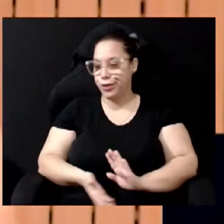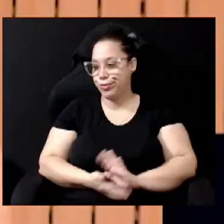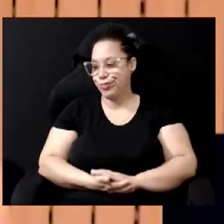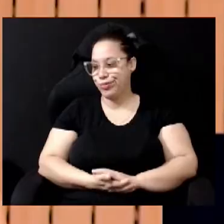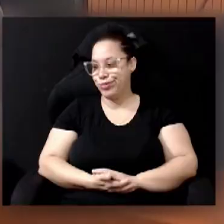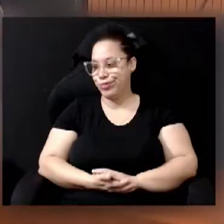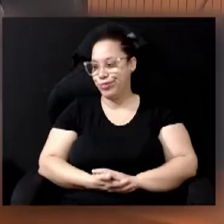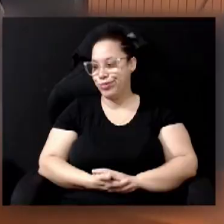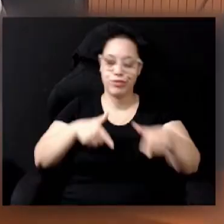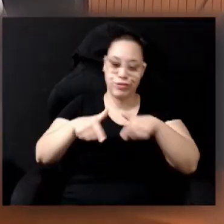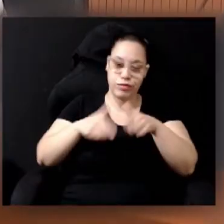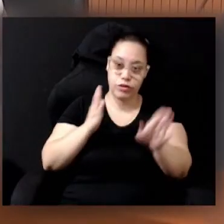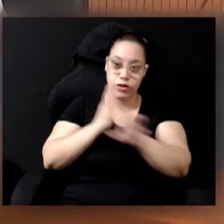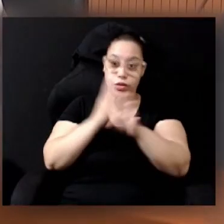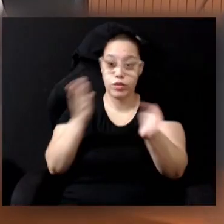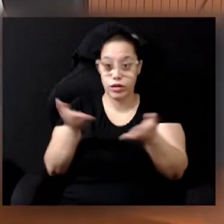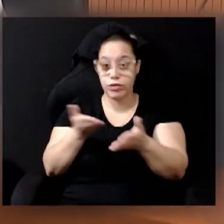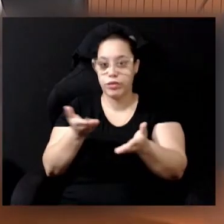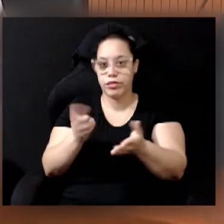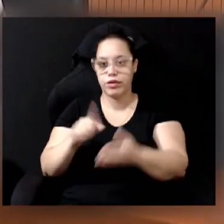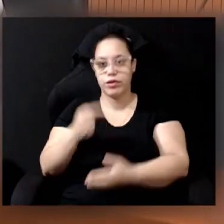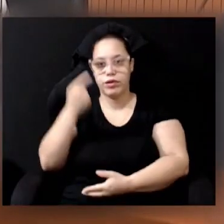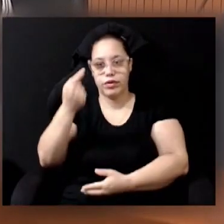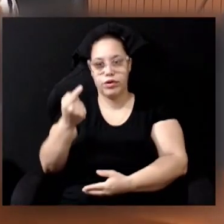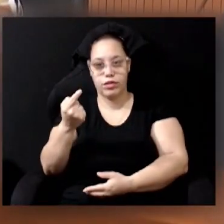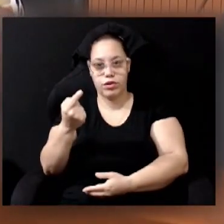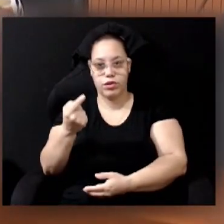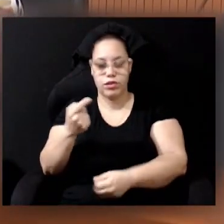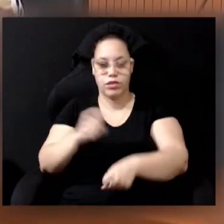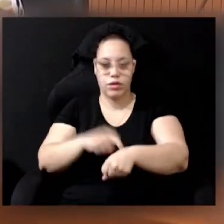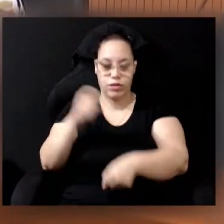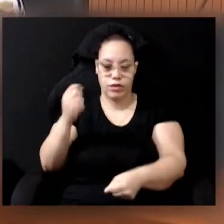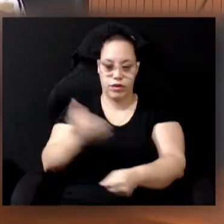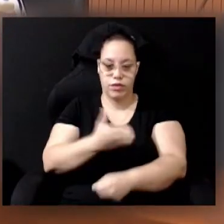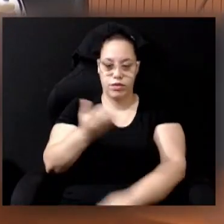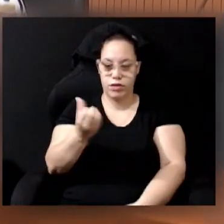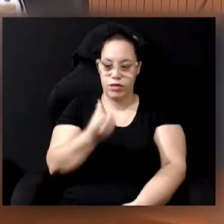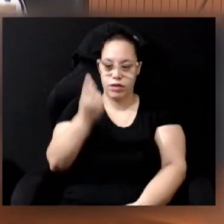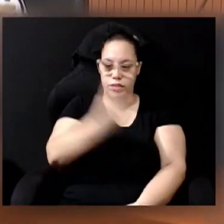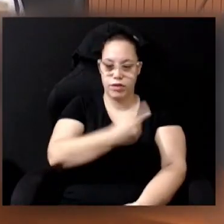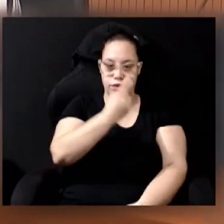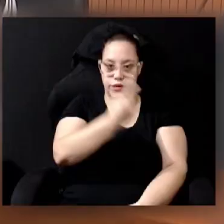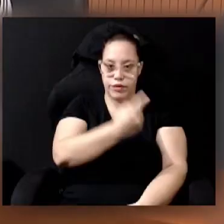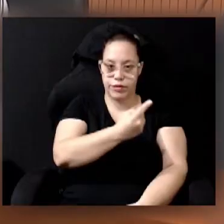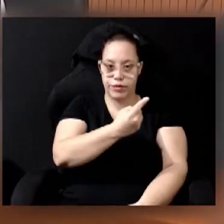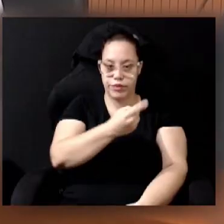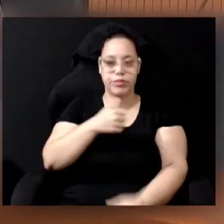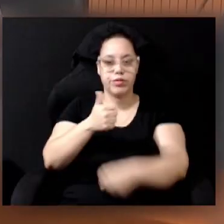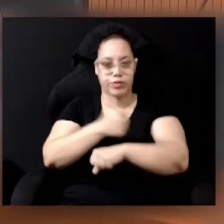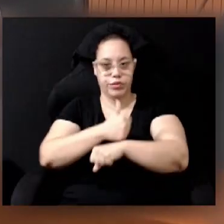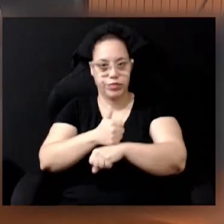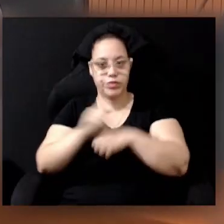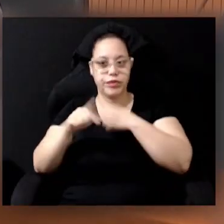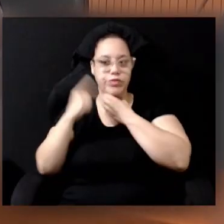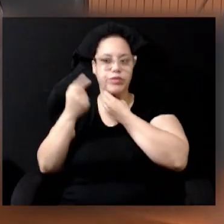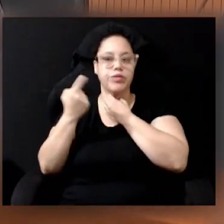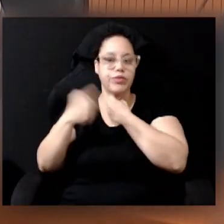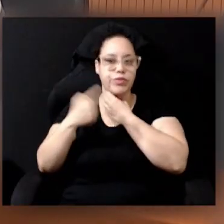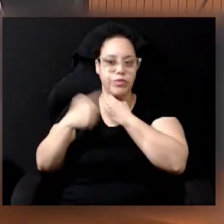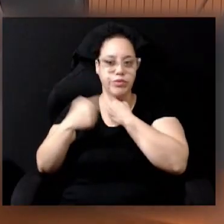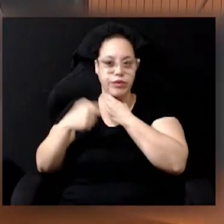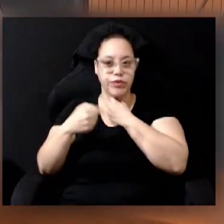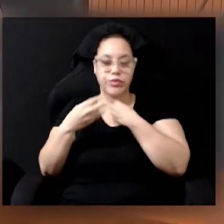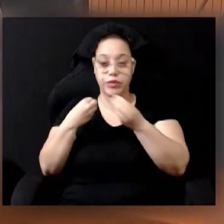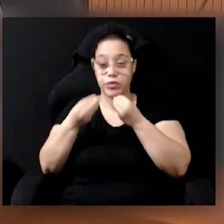se encontra hoje. Além da escala 6x1, outros temas profissionais foram debatidos, como, por